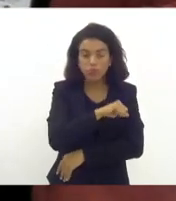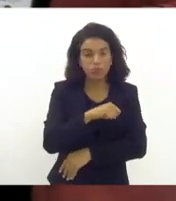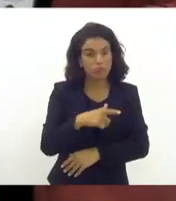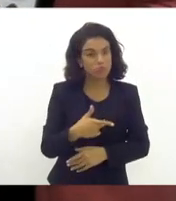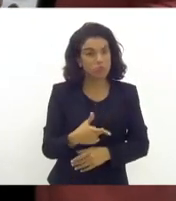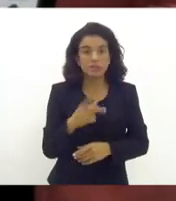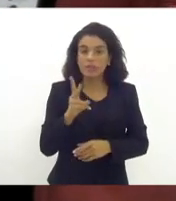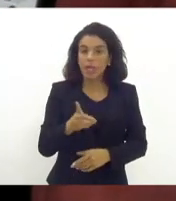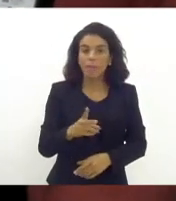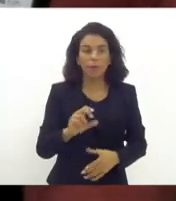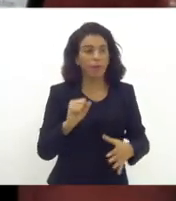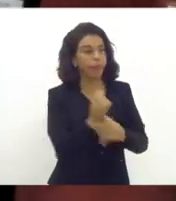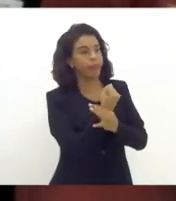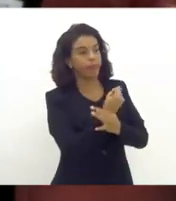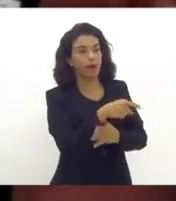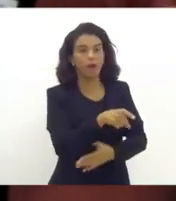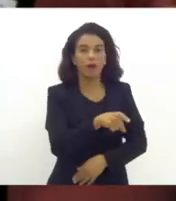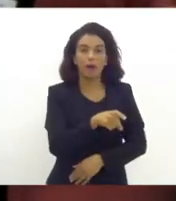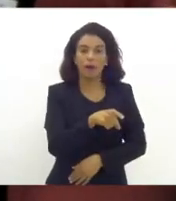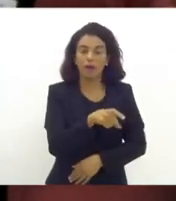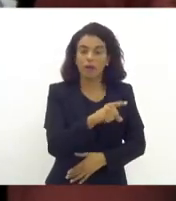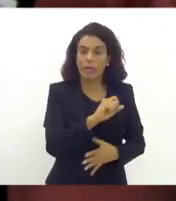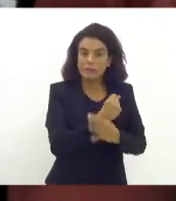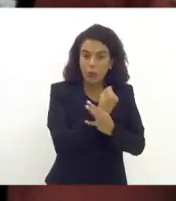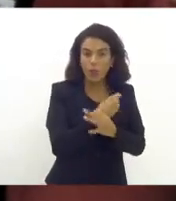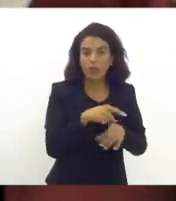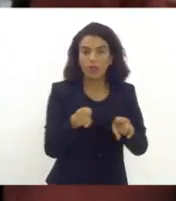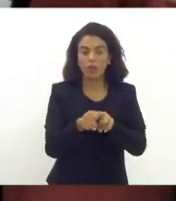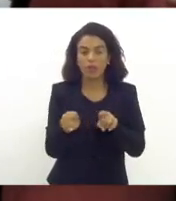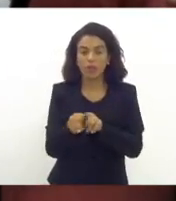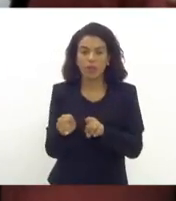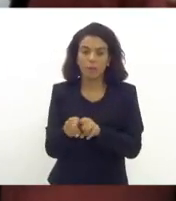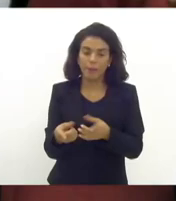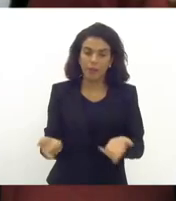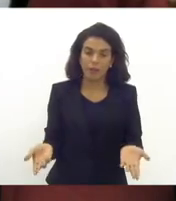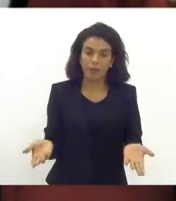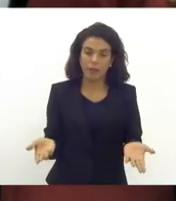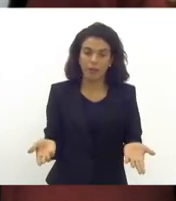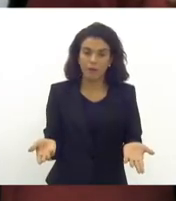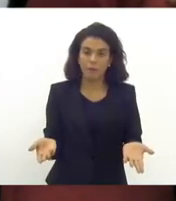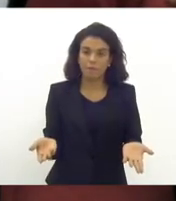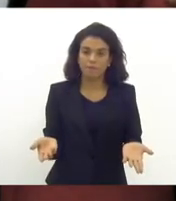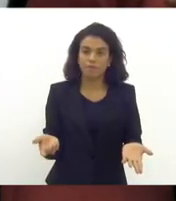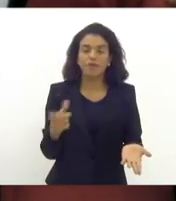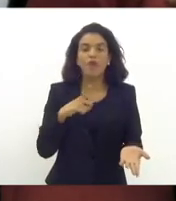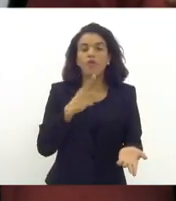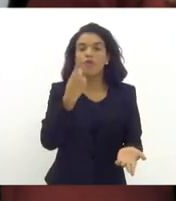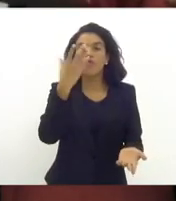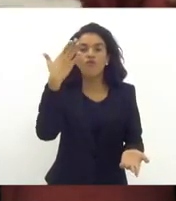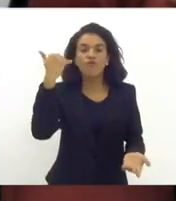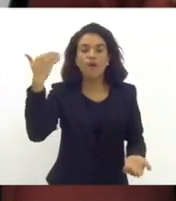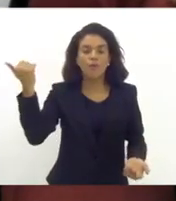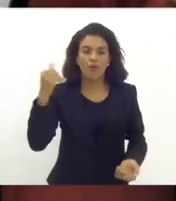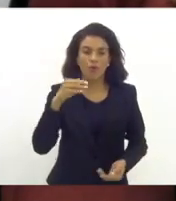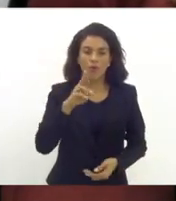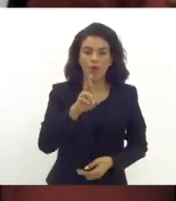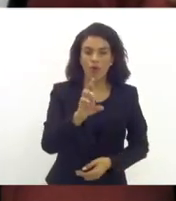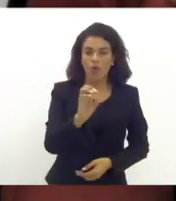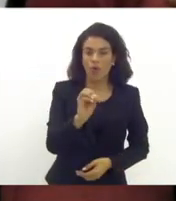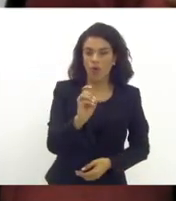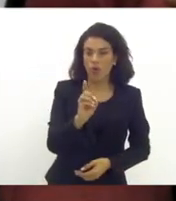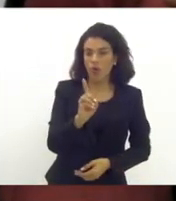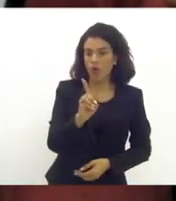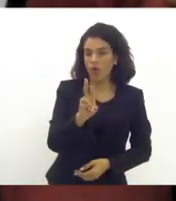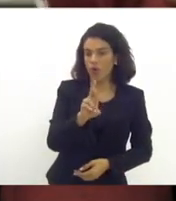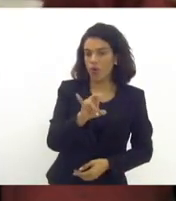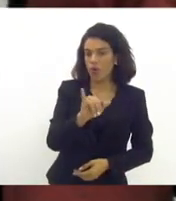pública então a loucura isso eu já passei por mil teve um então cada muito famoso Rodrigo bettley ele